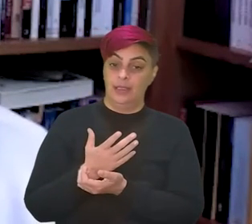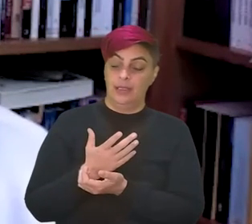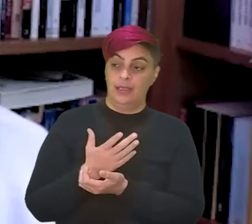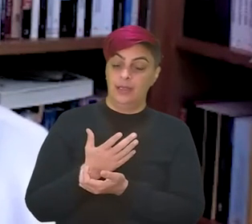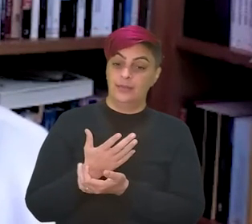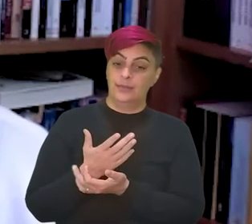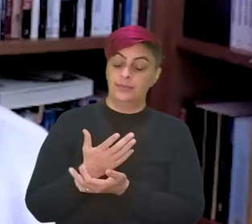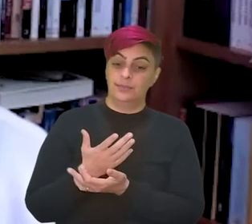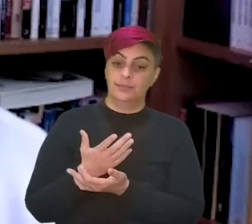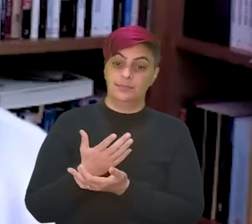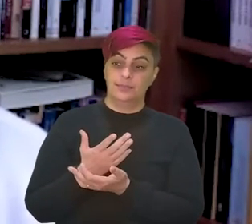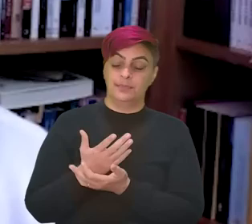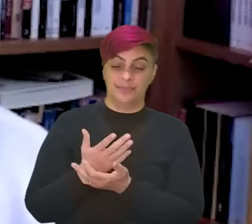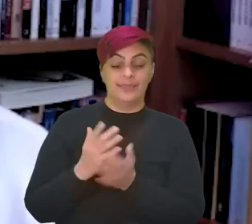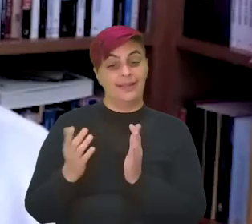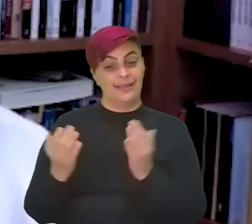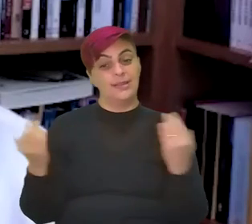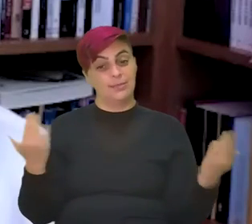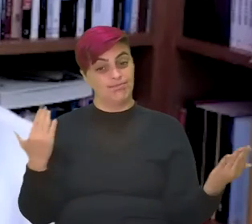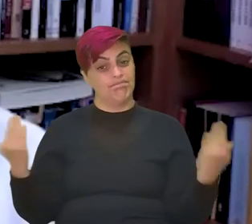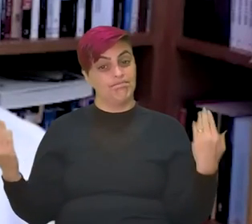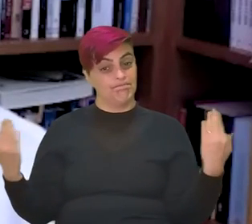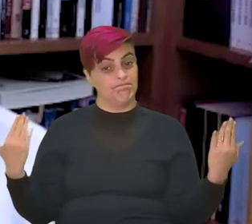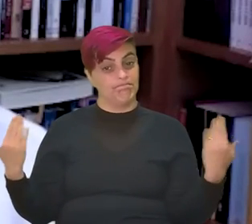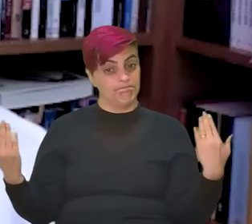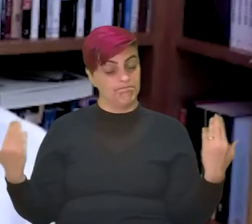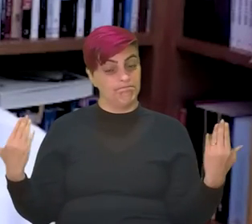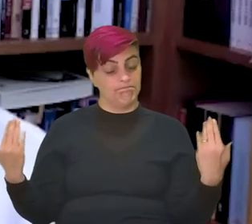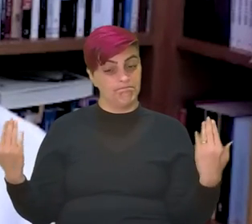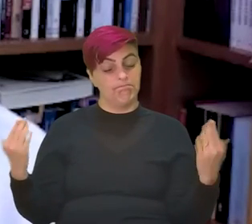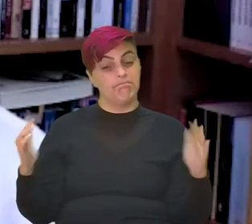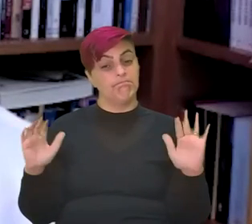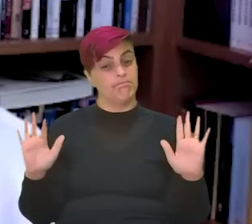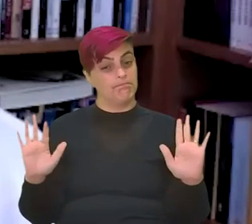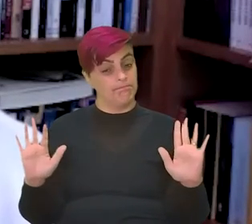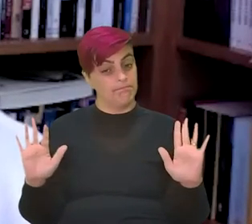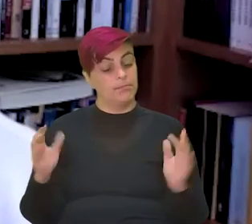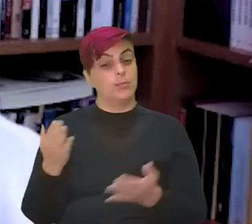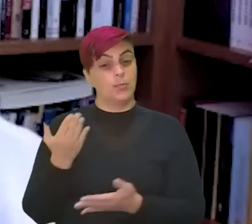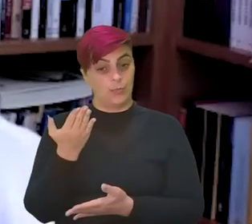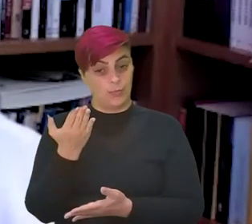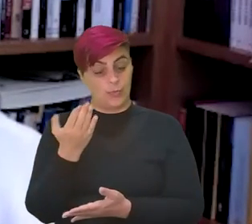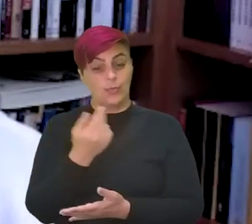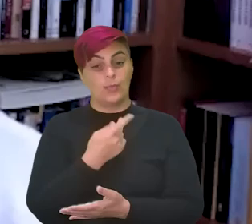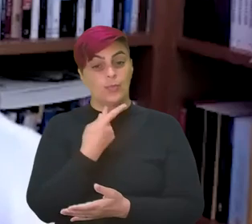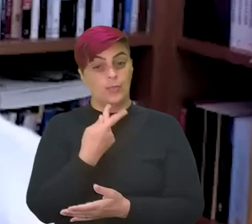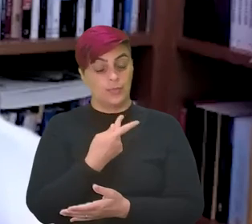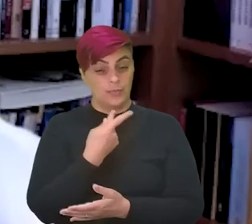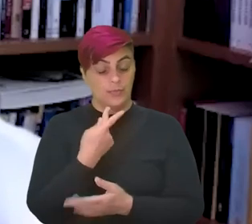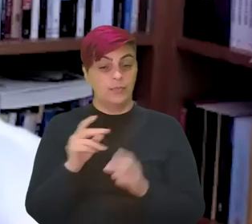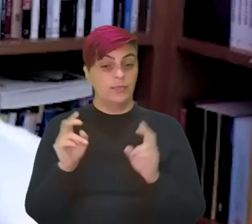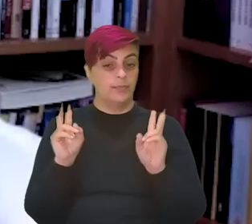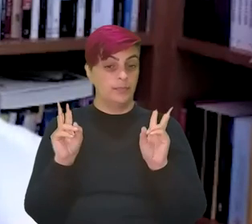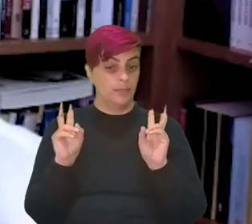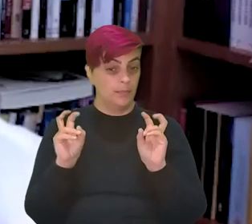E uma certa discussão entre o Flaherty e o Malinowski. Mas você aponta